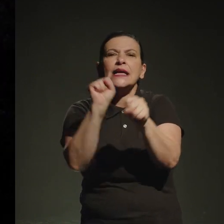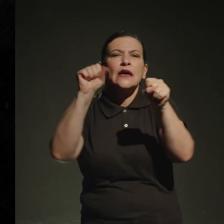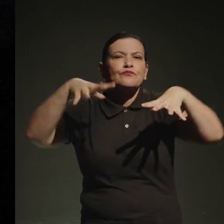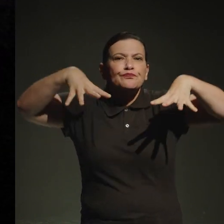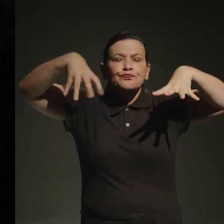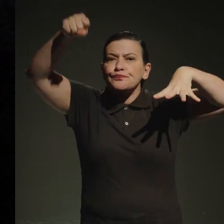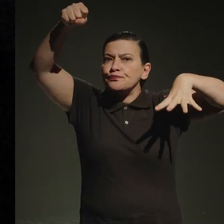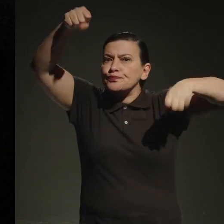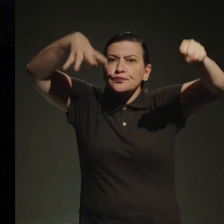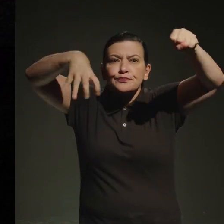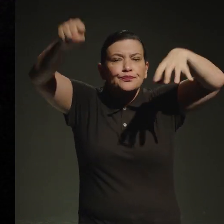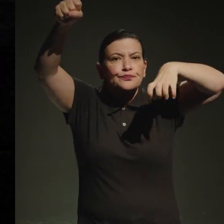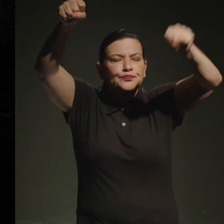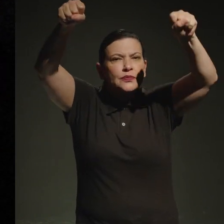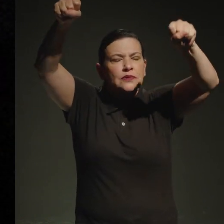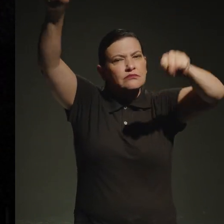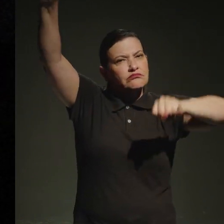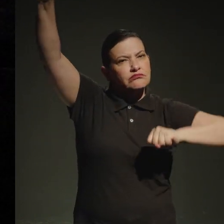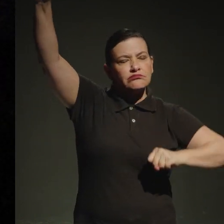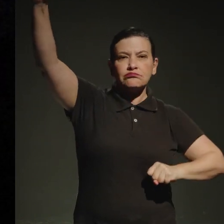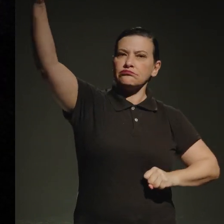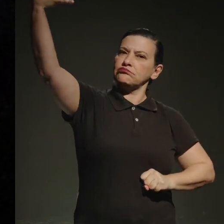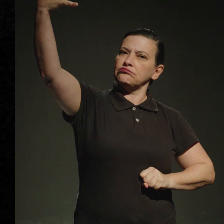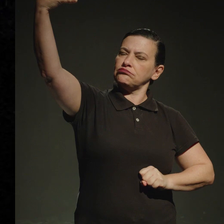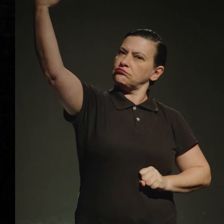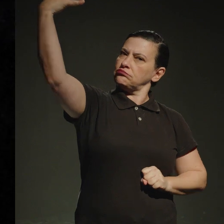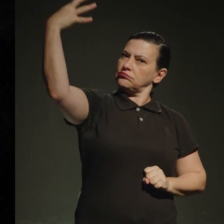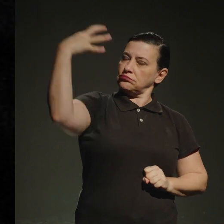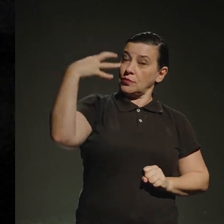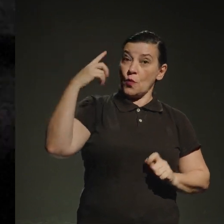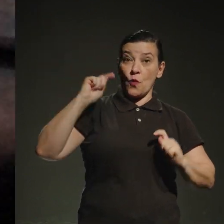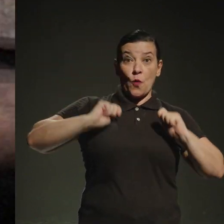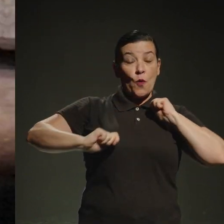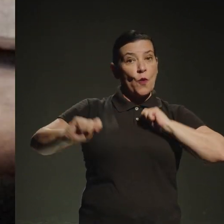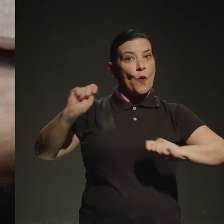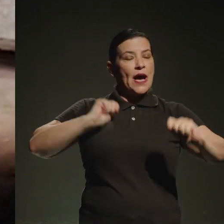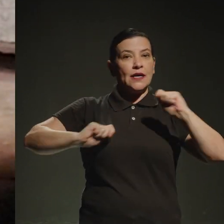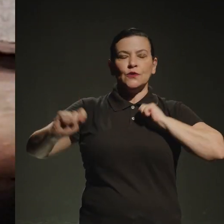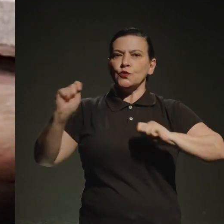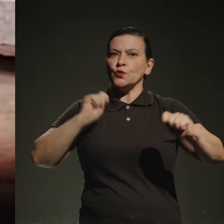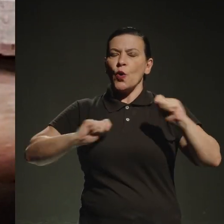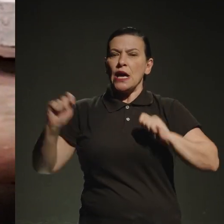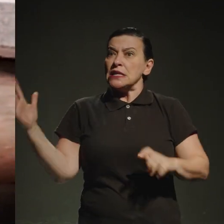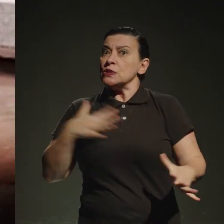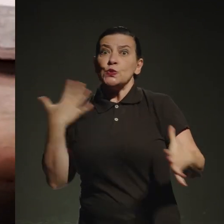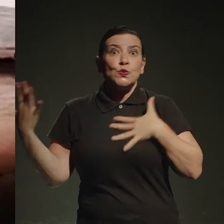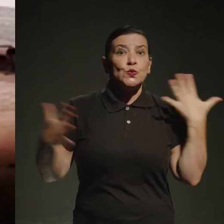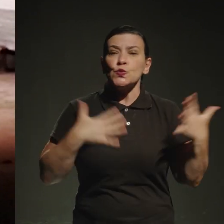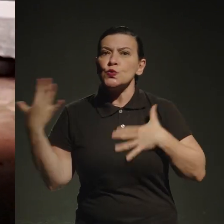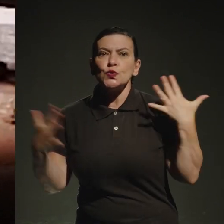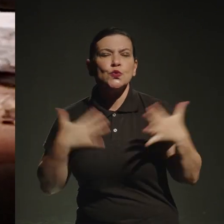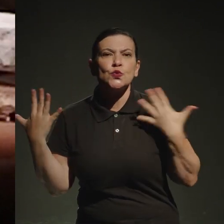ele não se move, as luzes apagam, acende uma luz sobre o ator. O ator